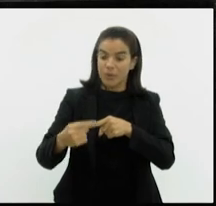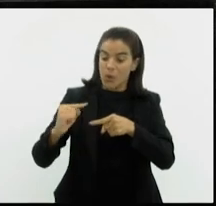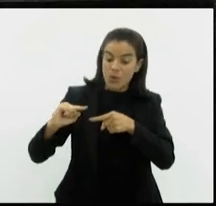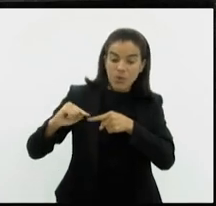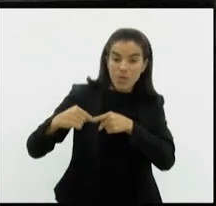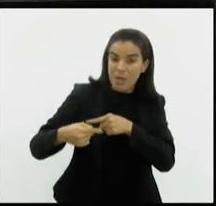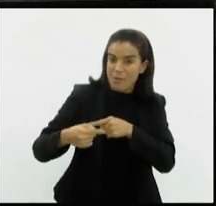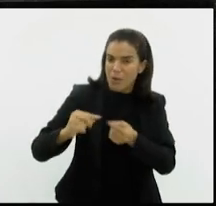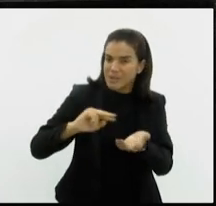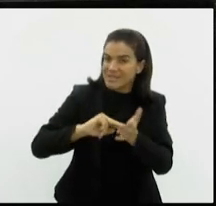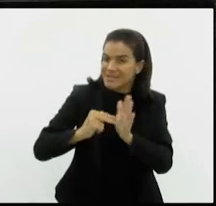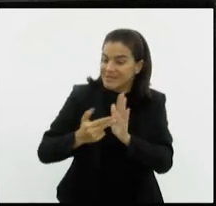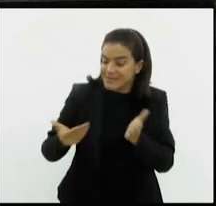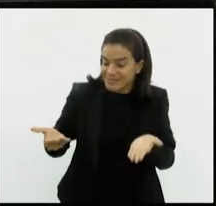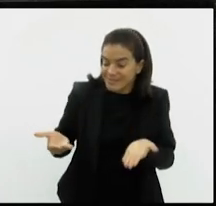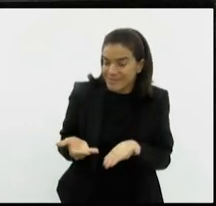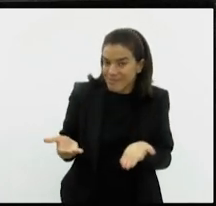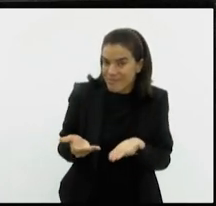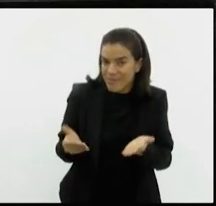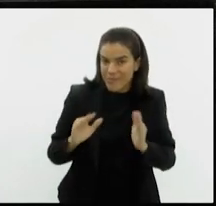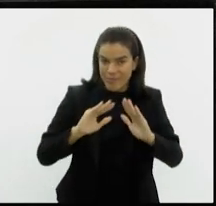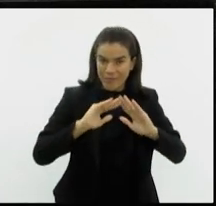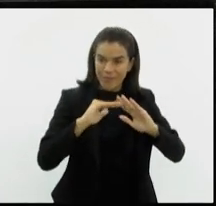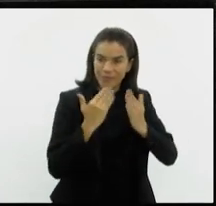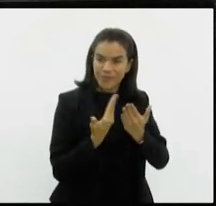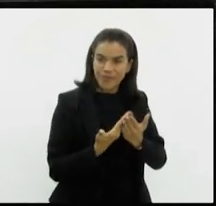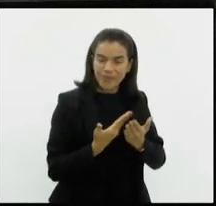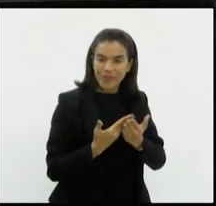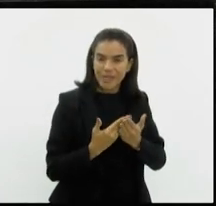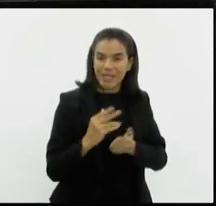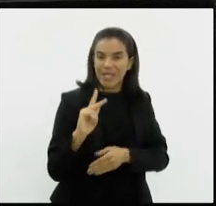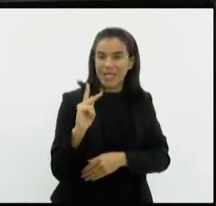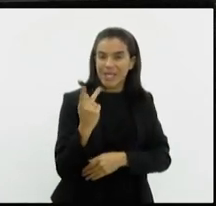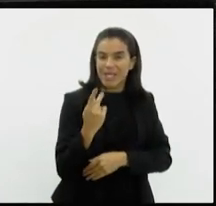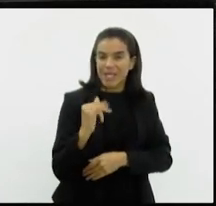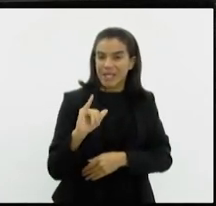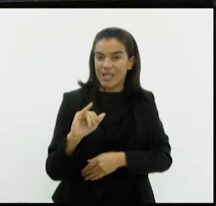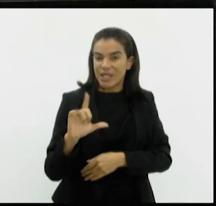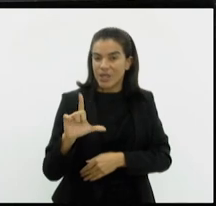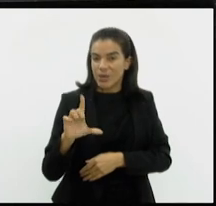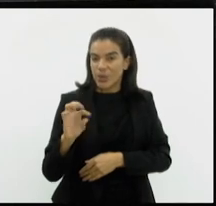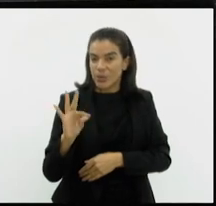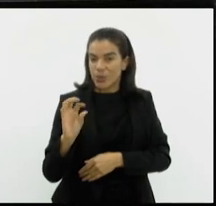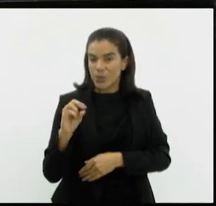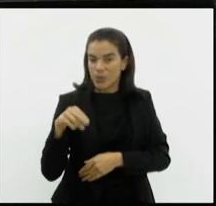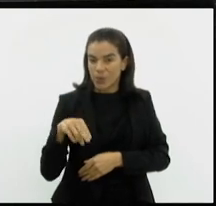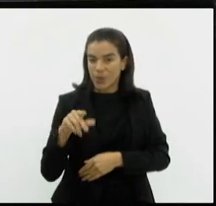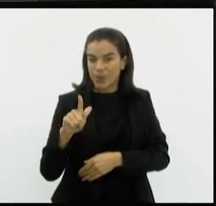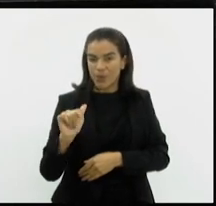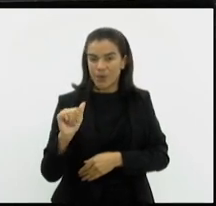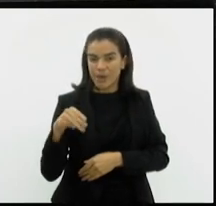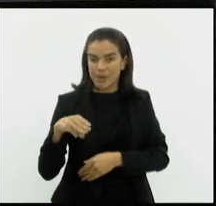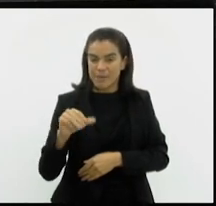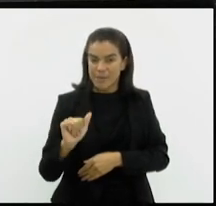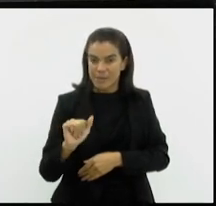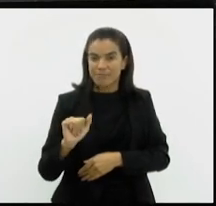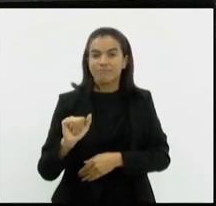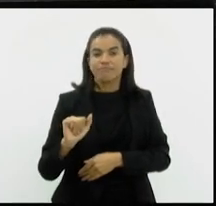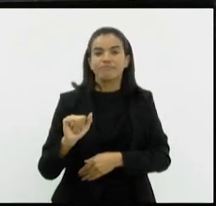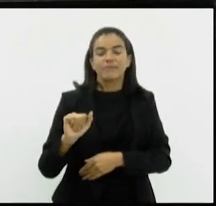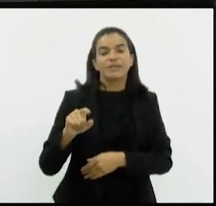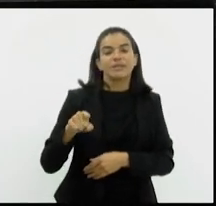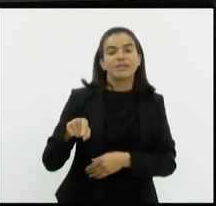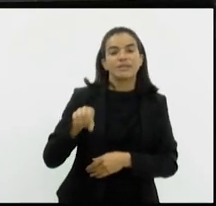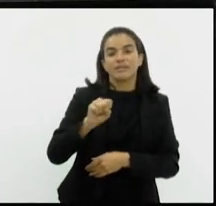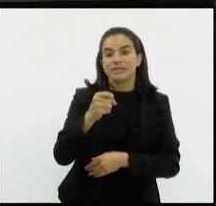foi agora né no colégio Hilton Gama lá em São João de emiti mais um caso de